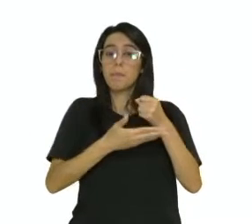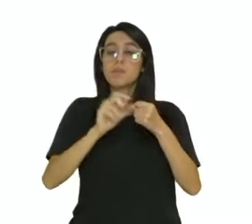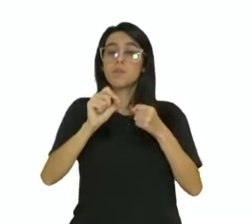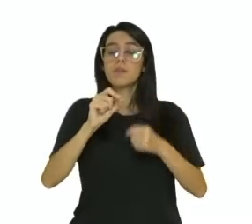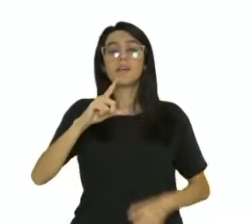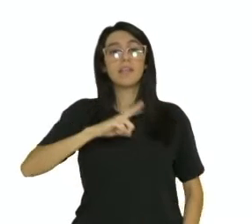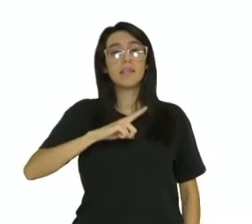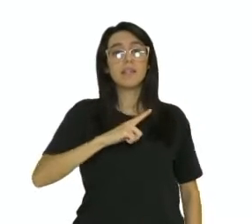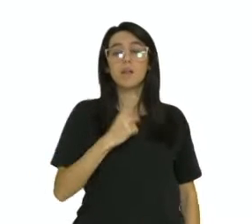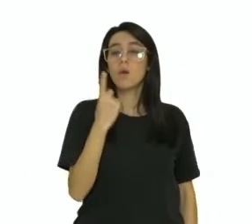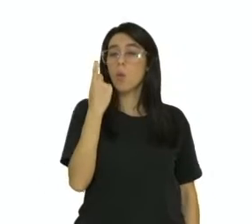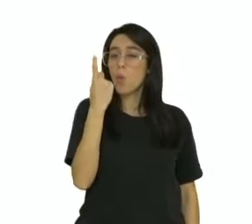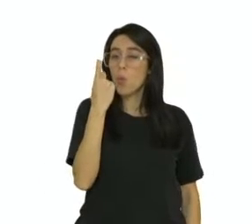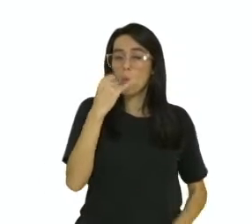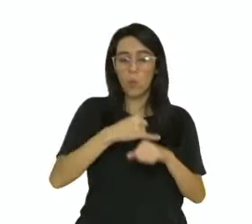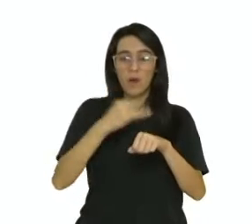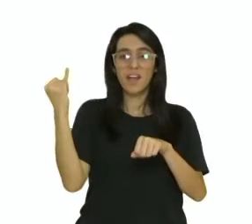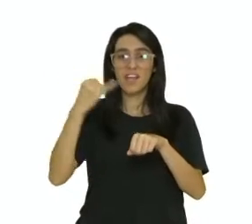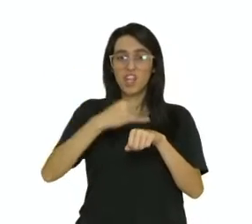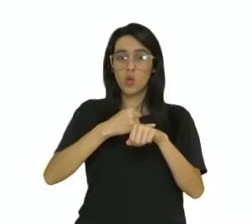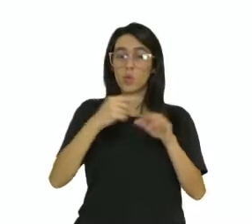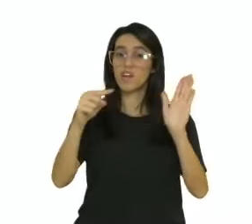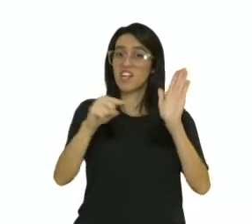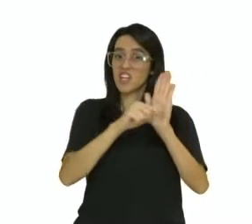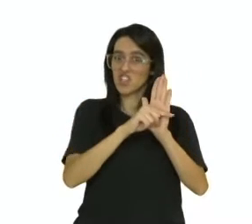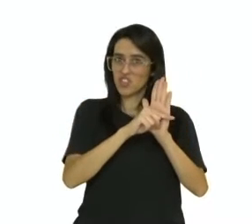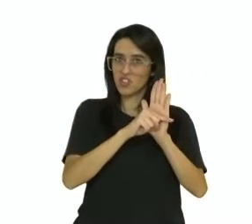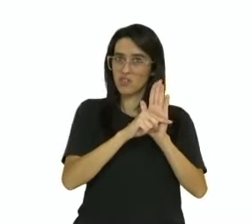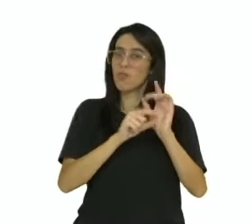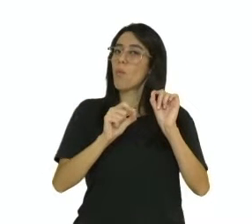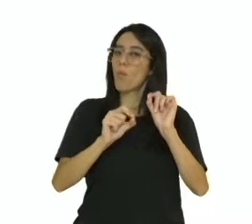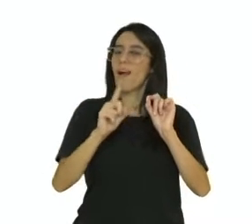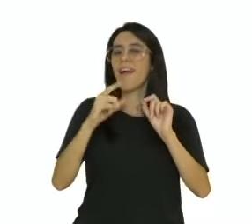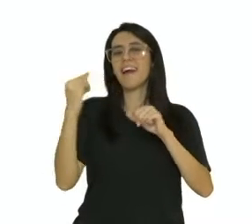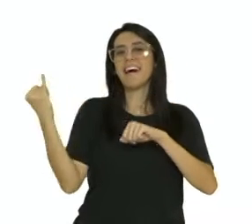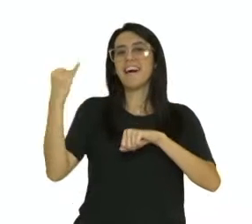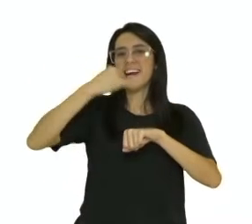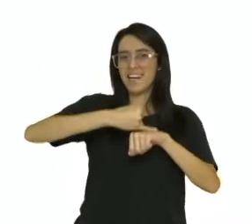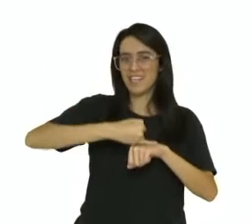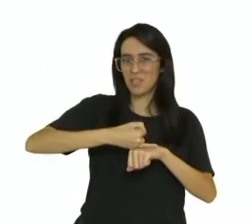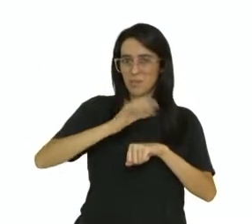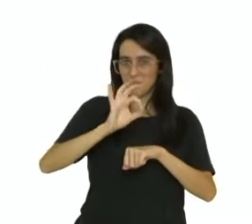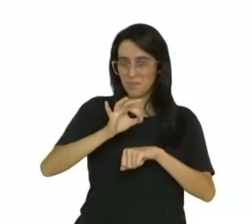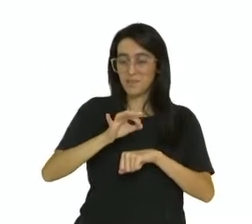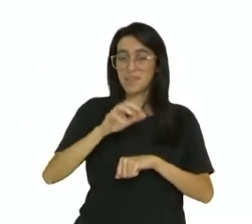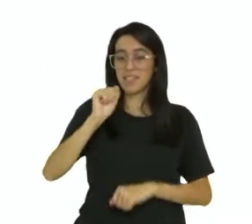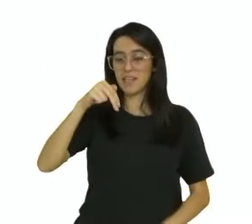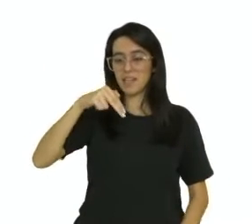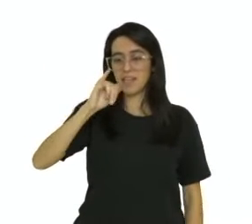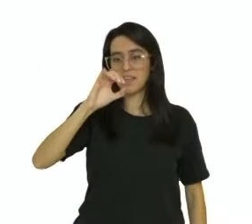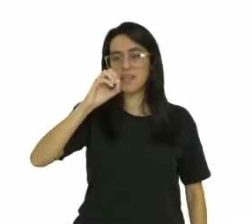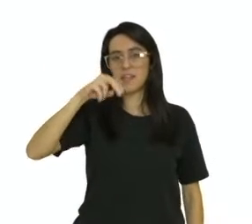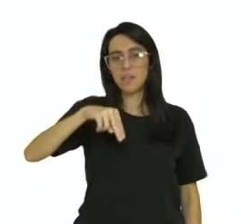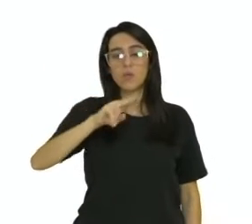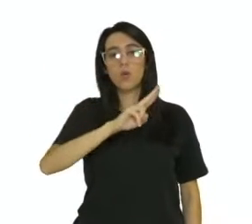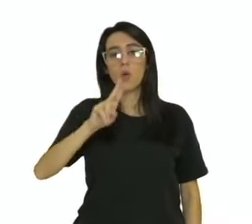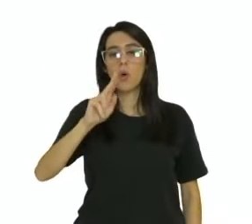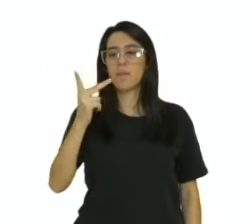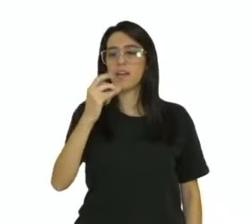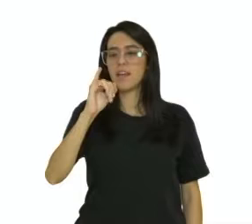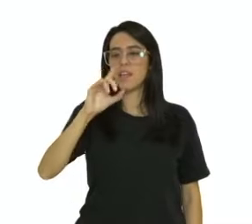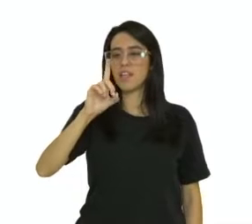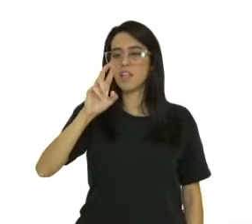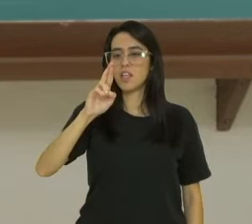presença de um único íon negativo, que chamamos de ânion, na presença de água, e esse ânion tem o nome de hidroxila, que é